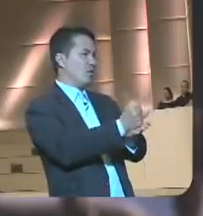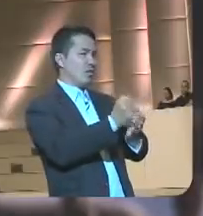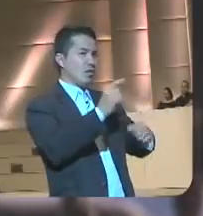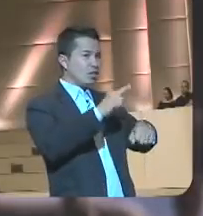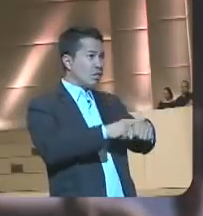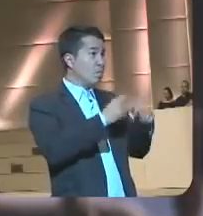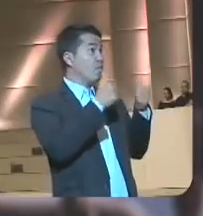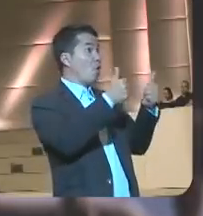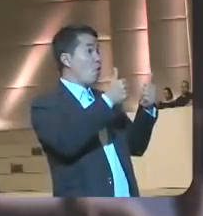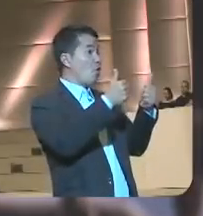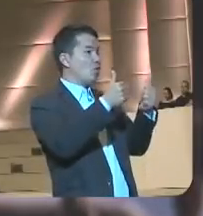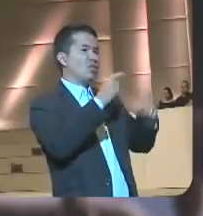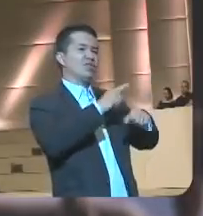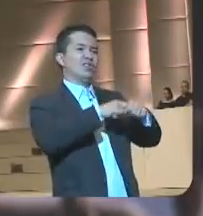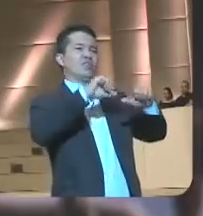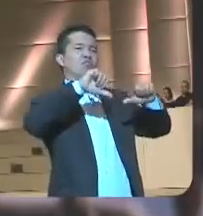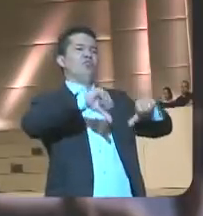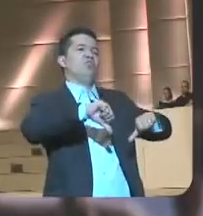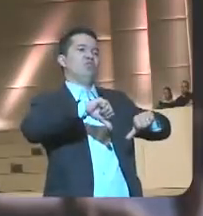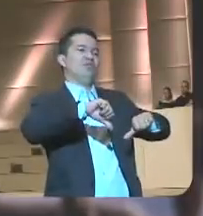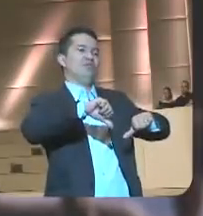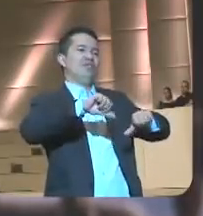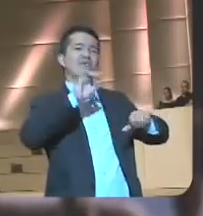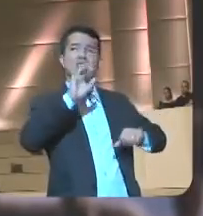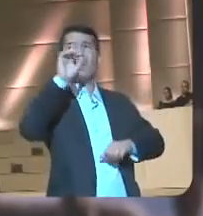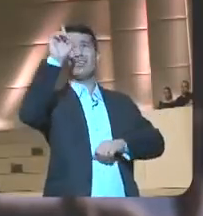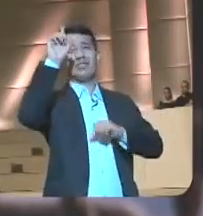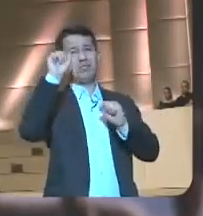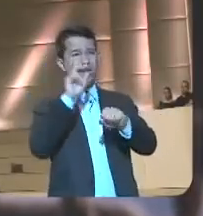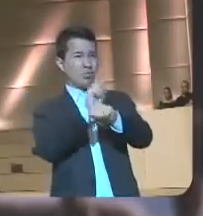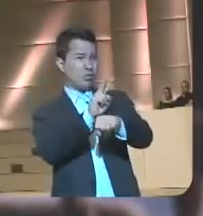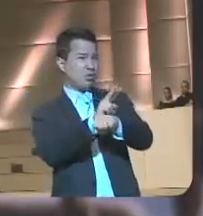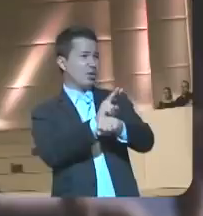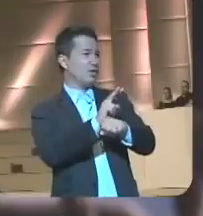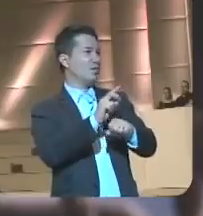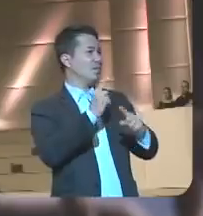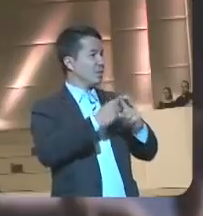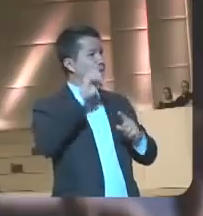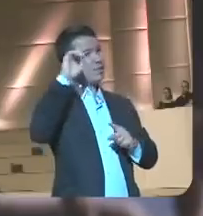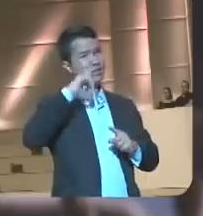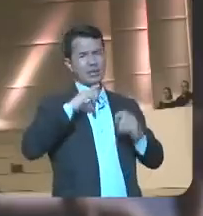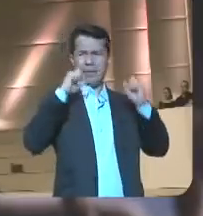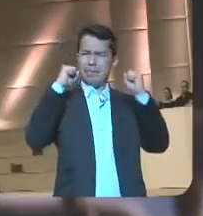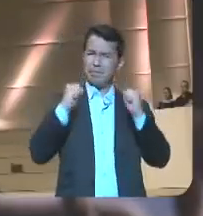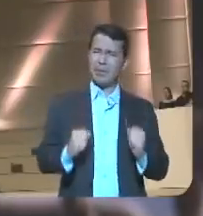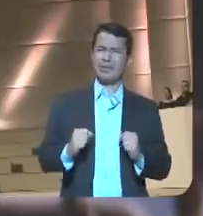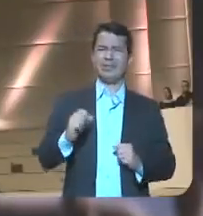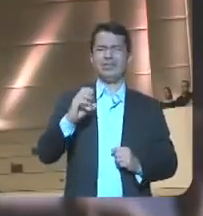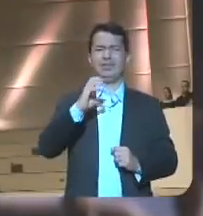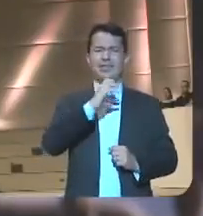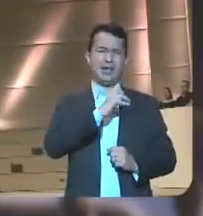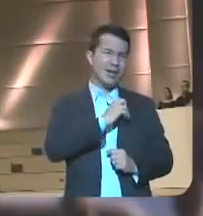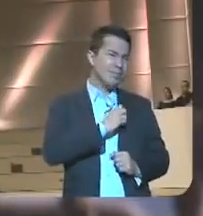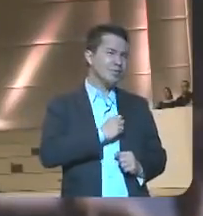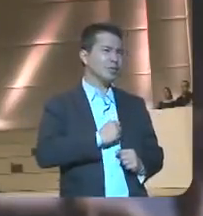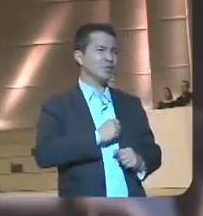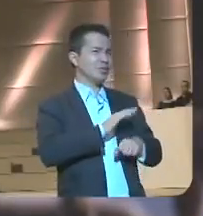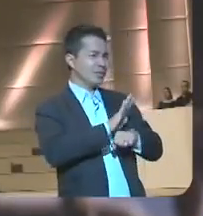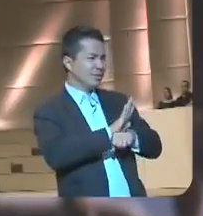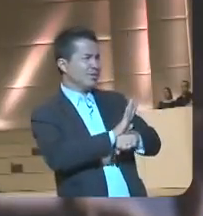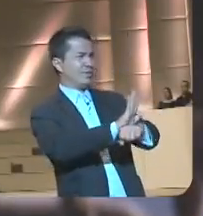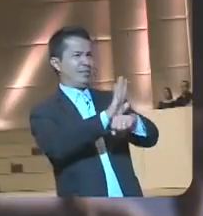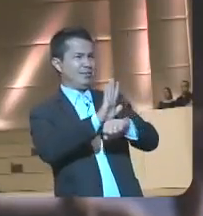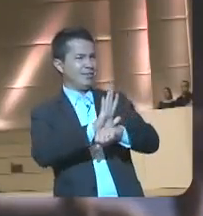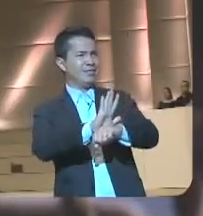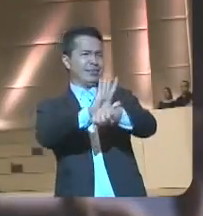o poder o amor o perdão ea restauração de deus fazia um efeito na sua vida